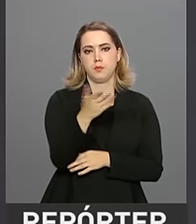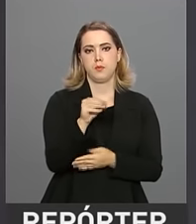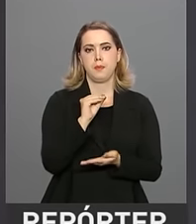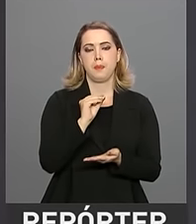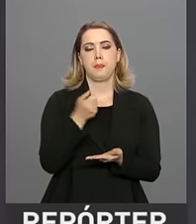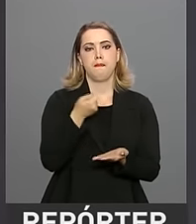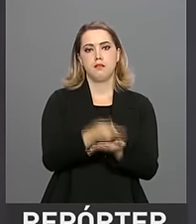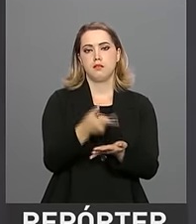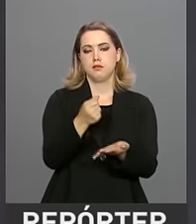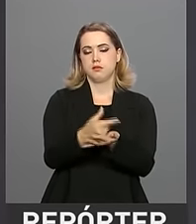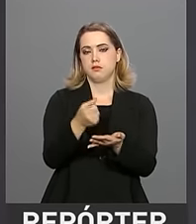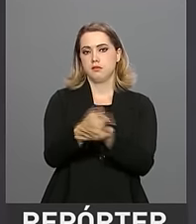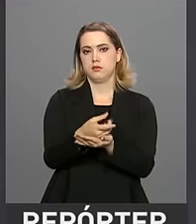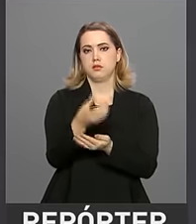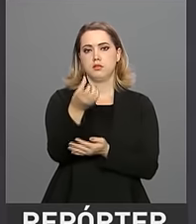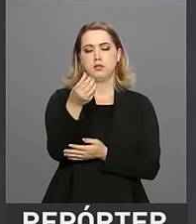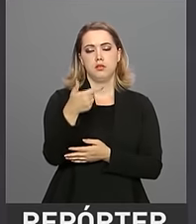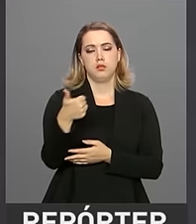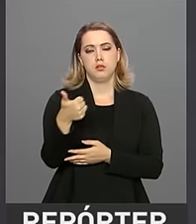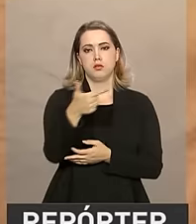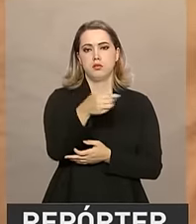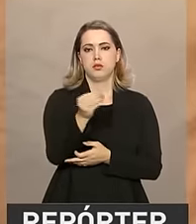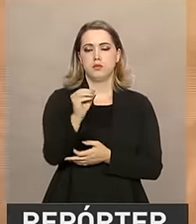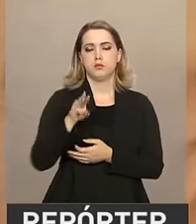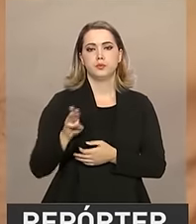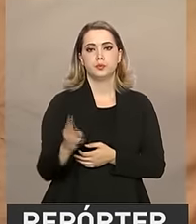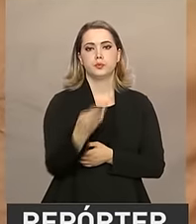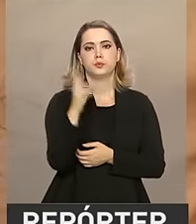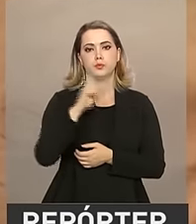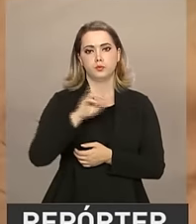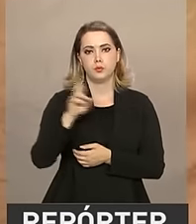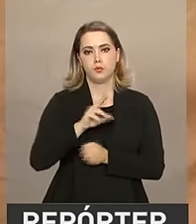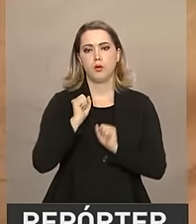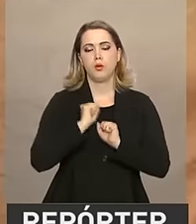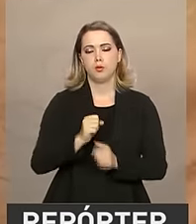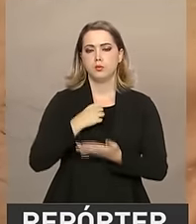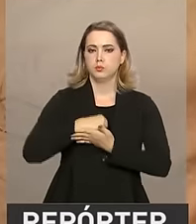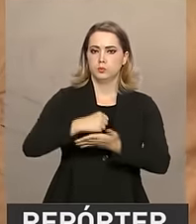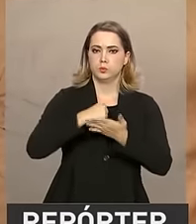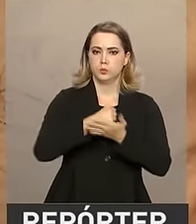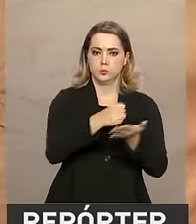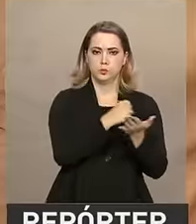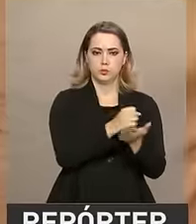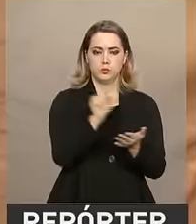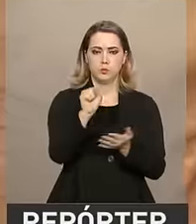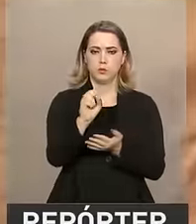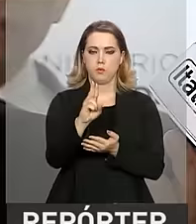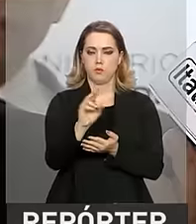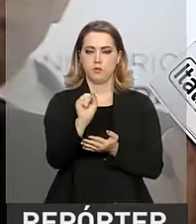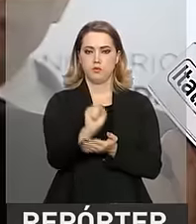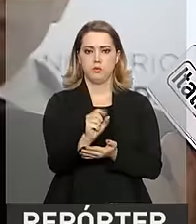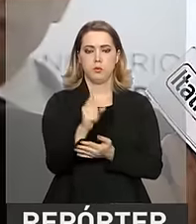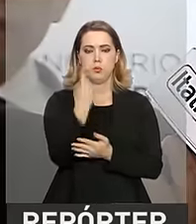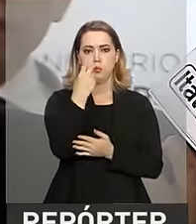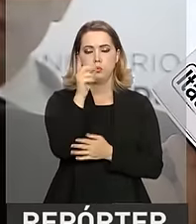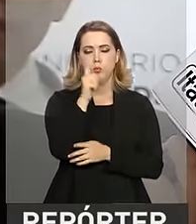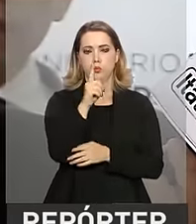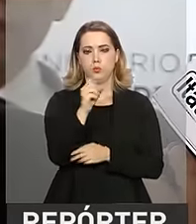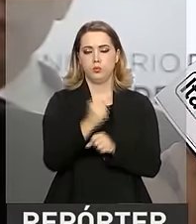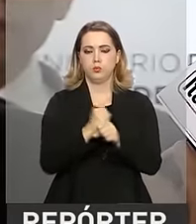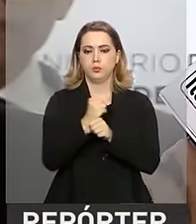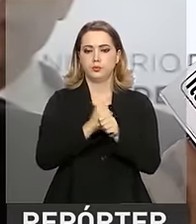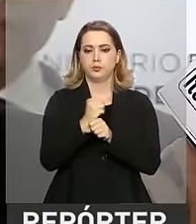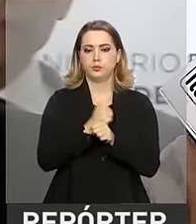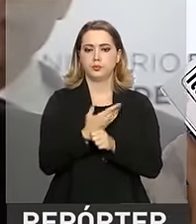120 milhões de reais na aquisição dos Testes que garantem o abastecimento do Sistema Único de Saúde por um ano eu acredito que isso vai ser